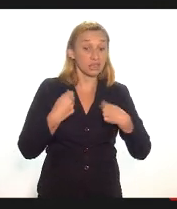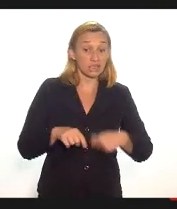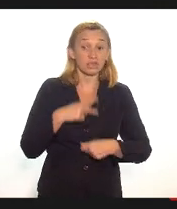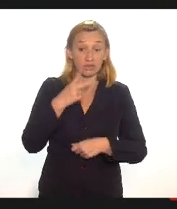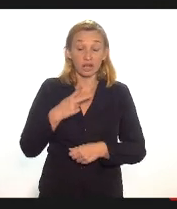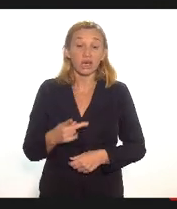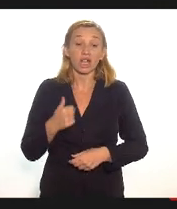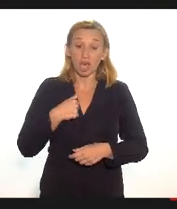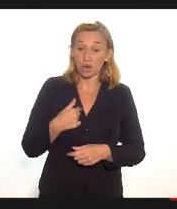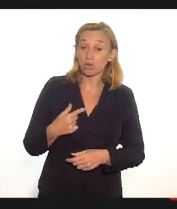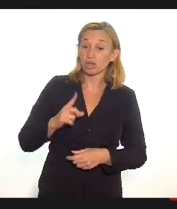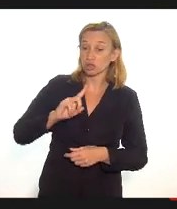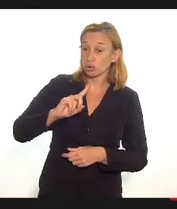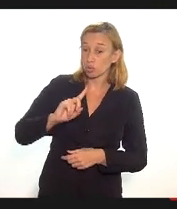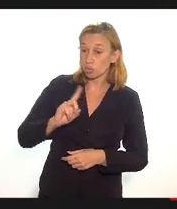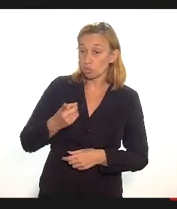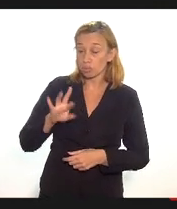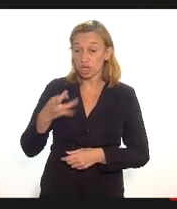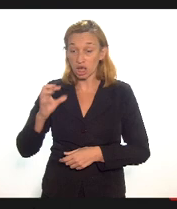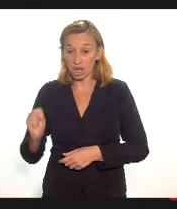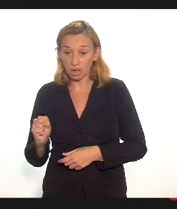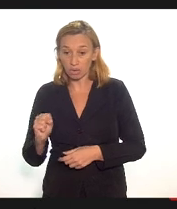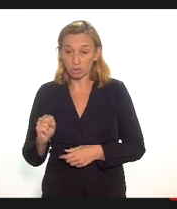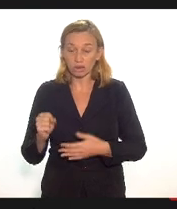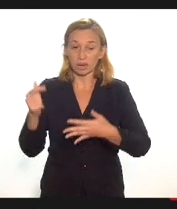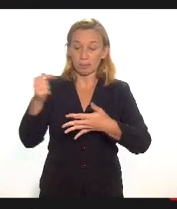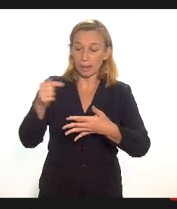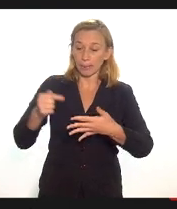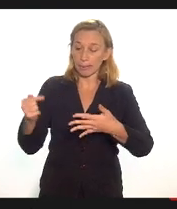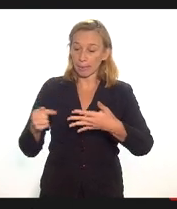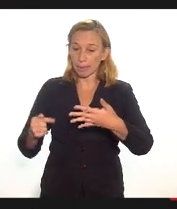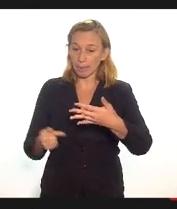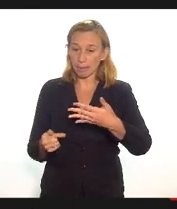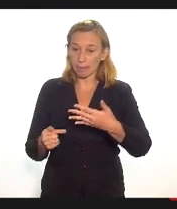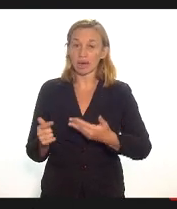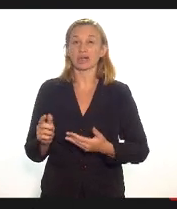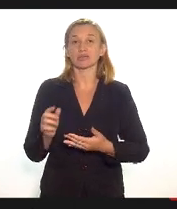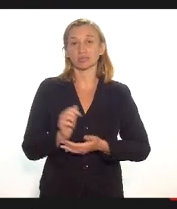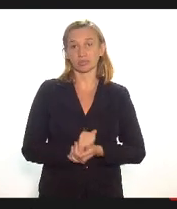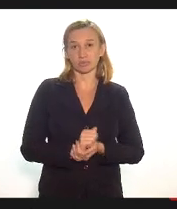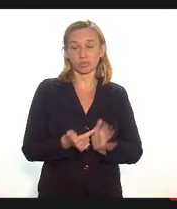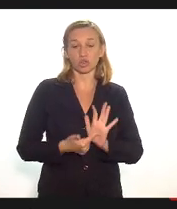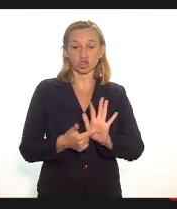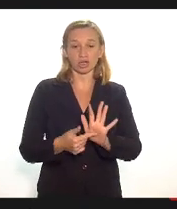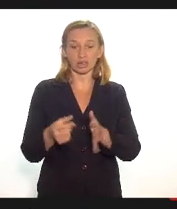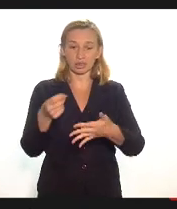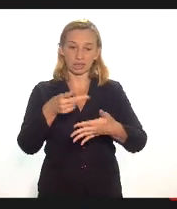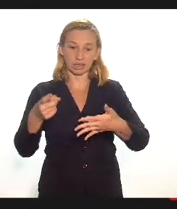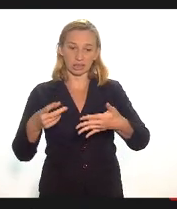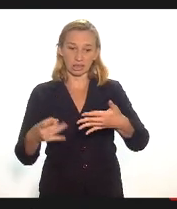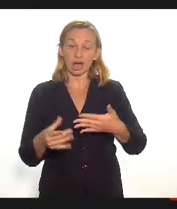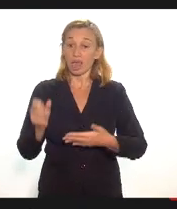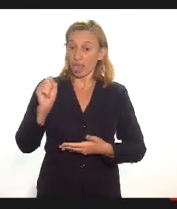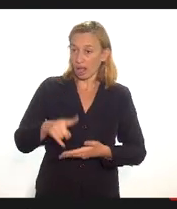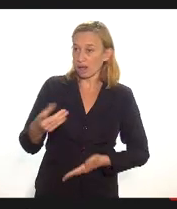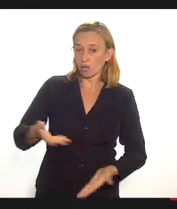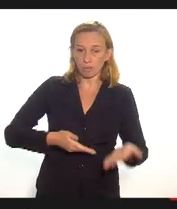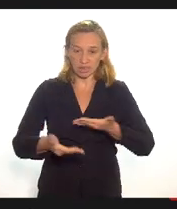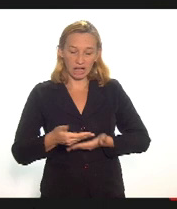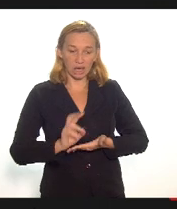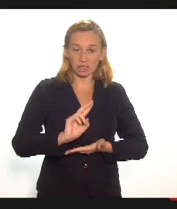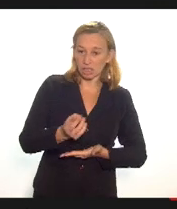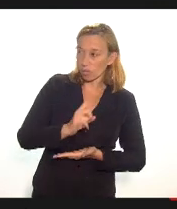10 tostões ou 1 bilhão em quê fisicamente? Foi num duto? Esse duto é compartilhado? Não é